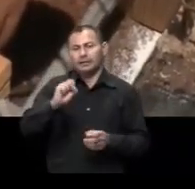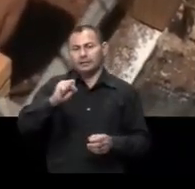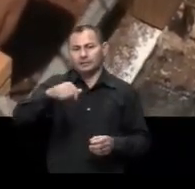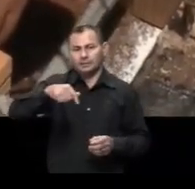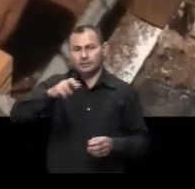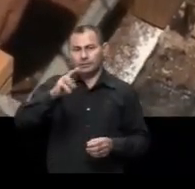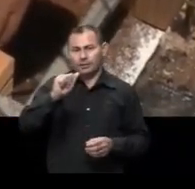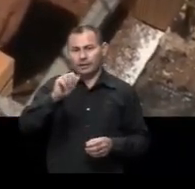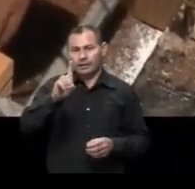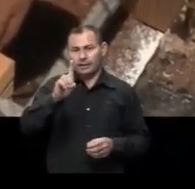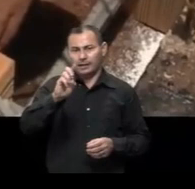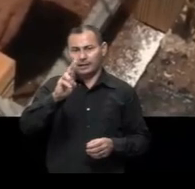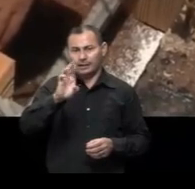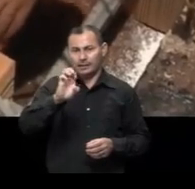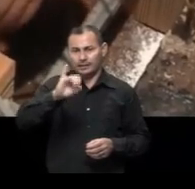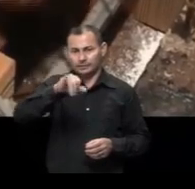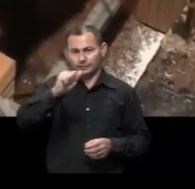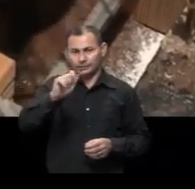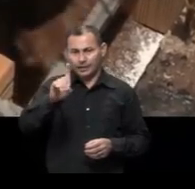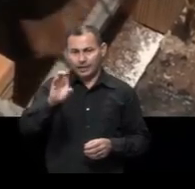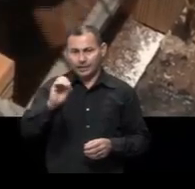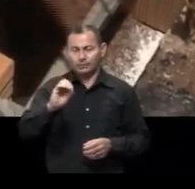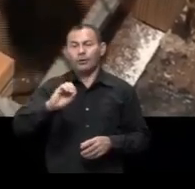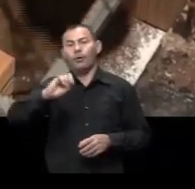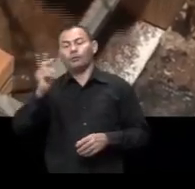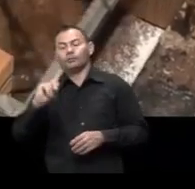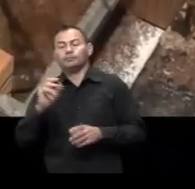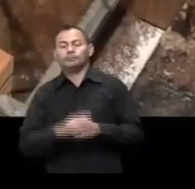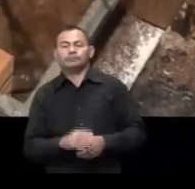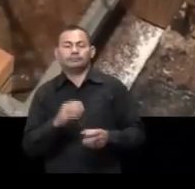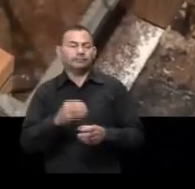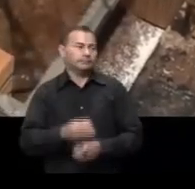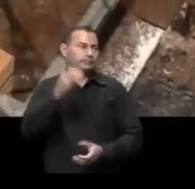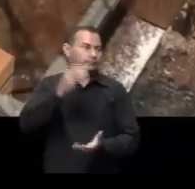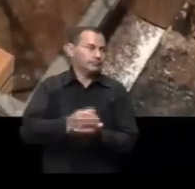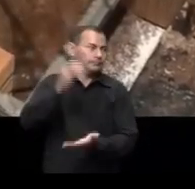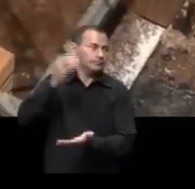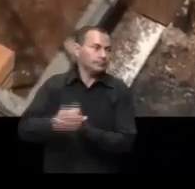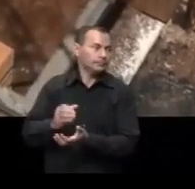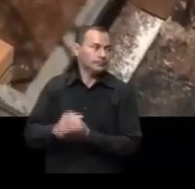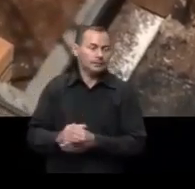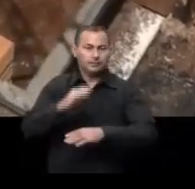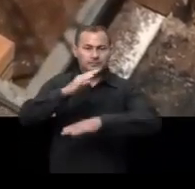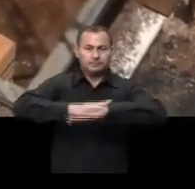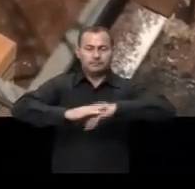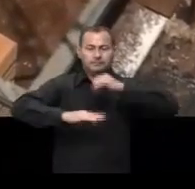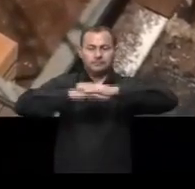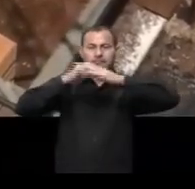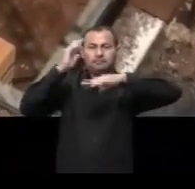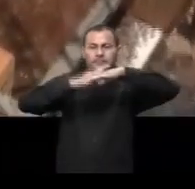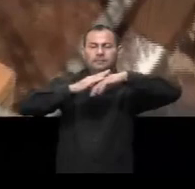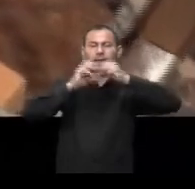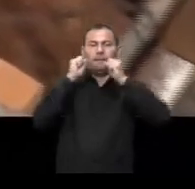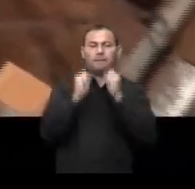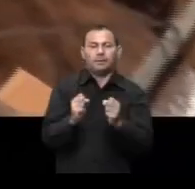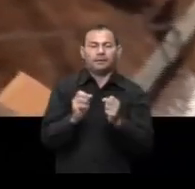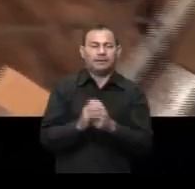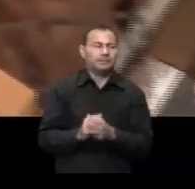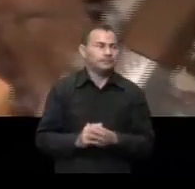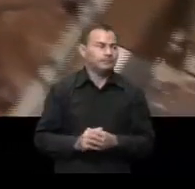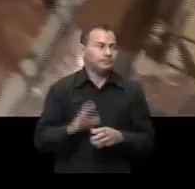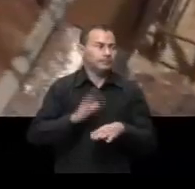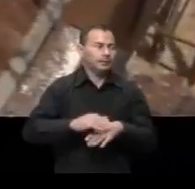não. Ele colocou uns pilarzinhos ali de tijolo, de alvenaria, para poder